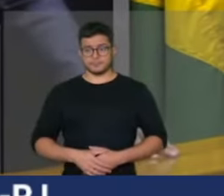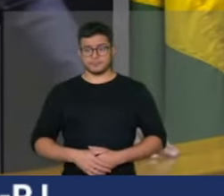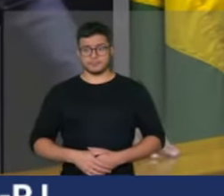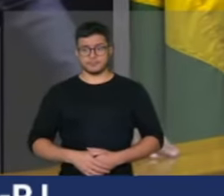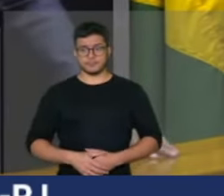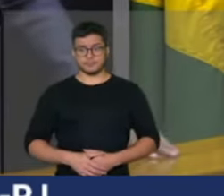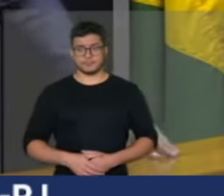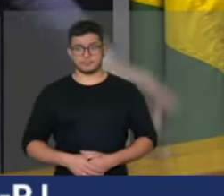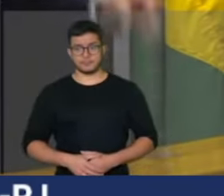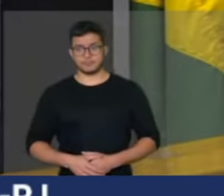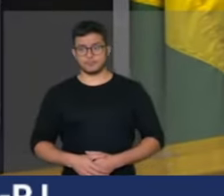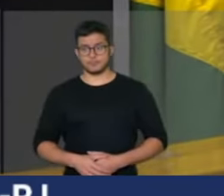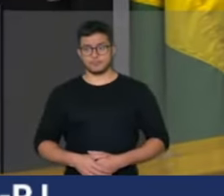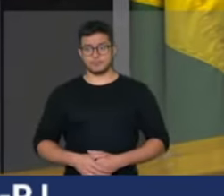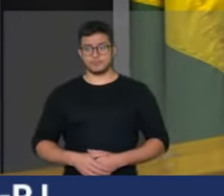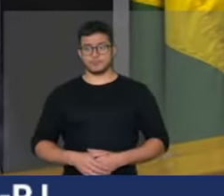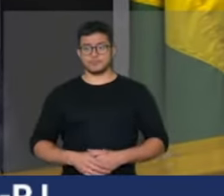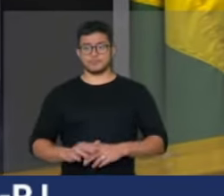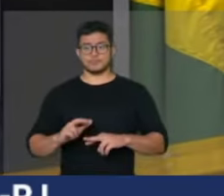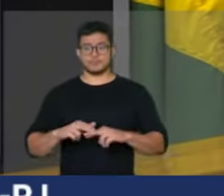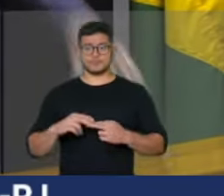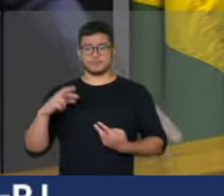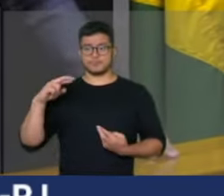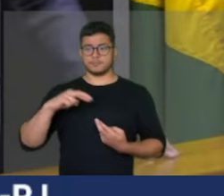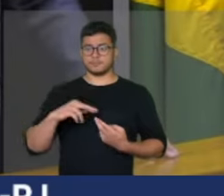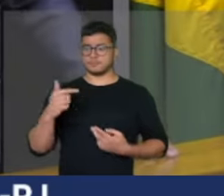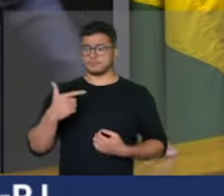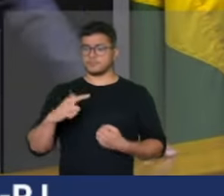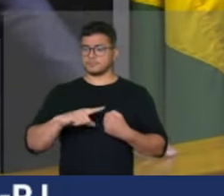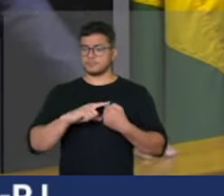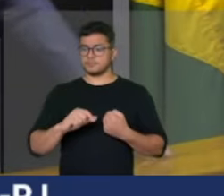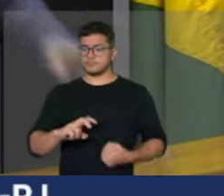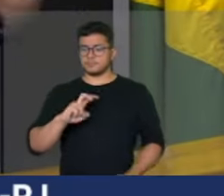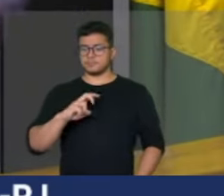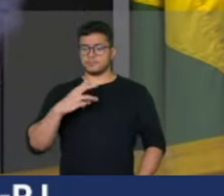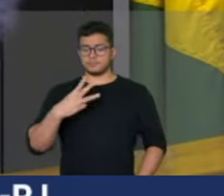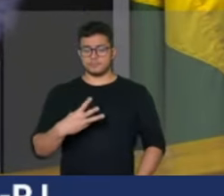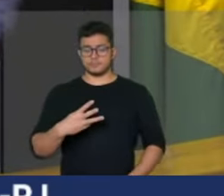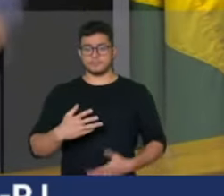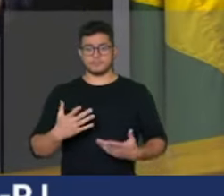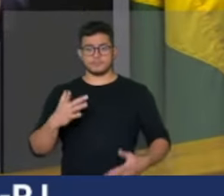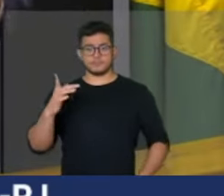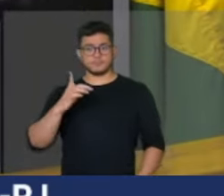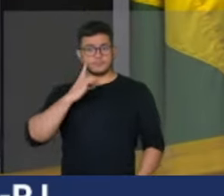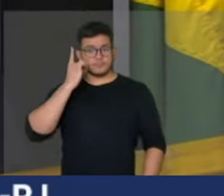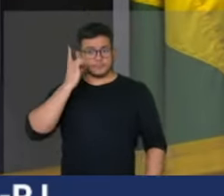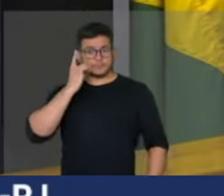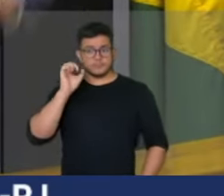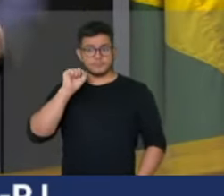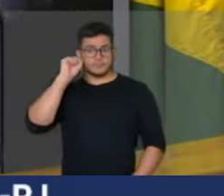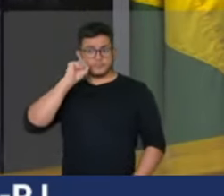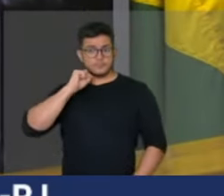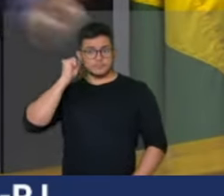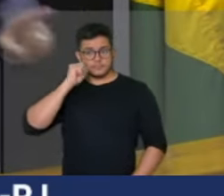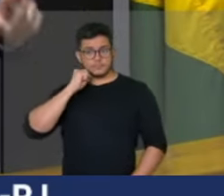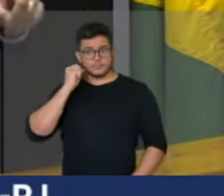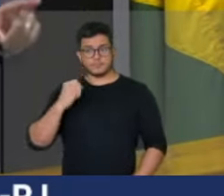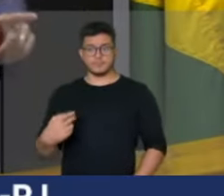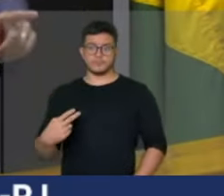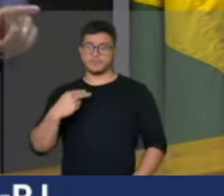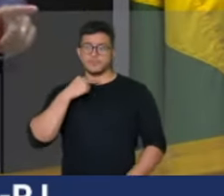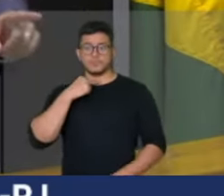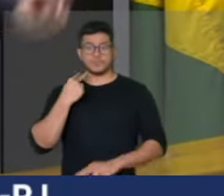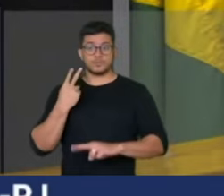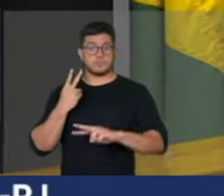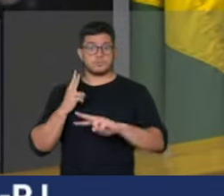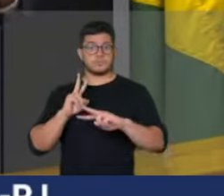pudesse fazer uma prisão de deputados, já que o parágrafo 2º do artigo 53 fala que deputados e senadores após diplomados não podem